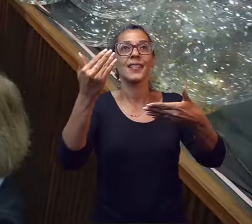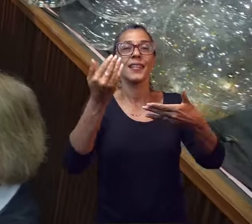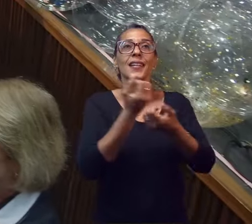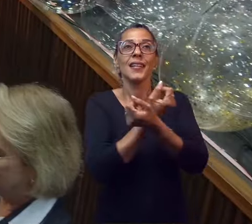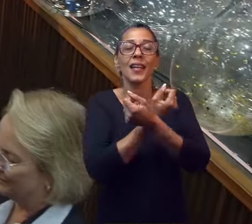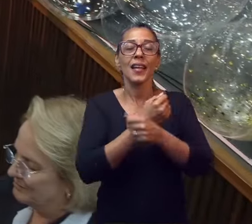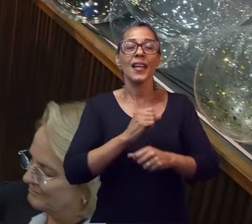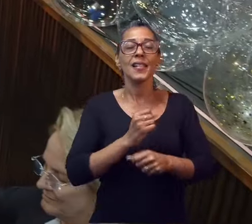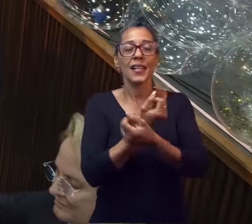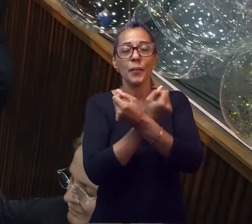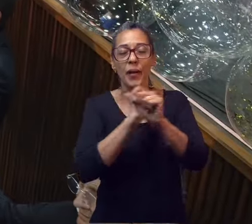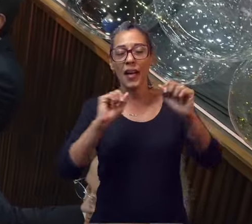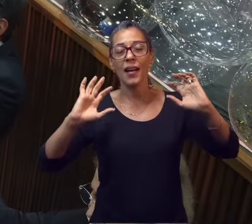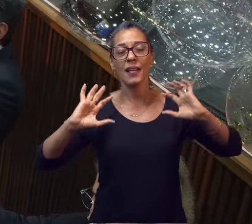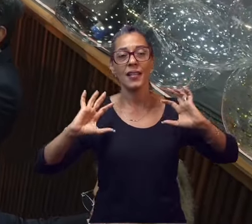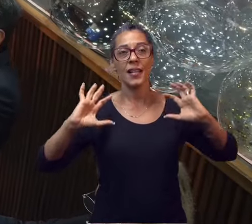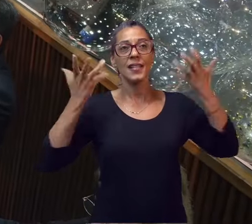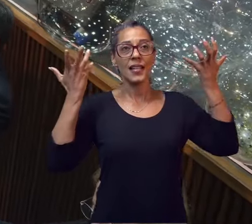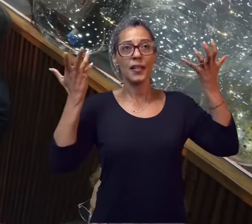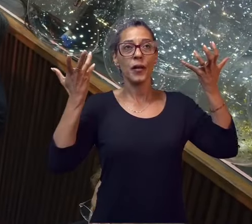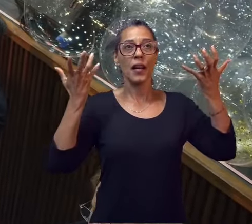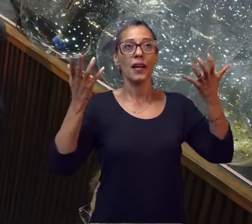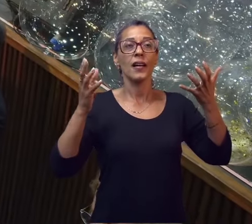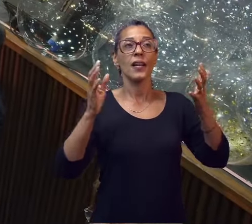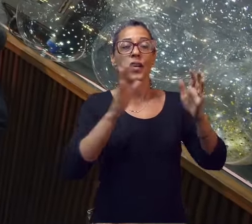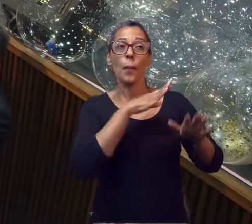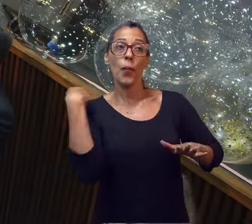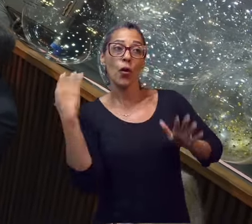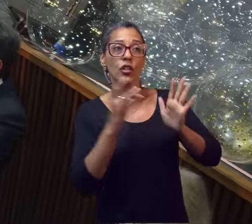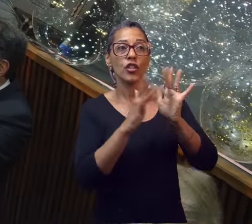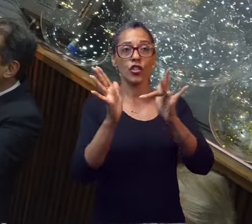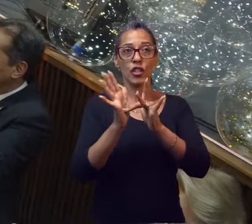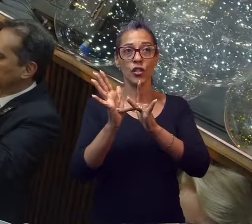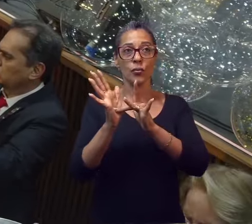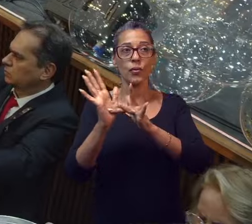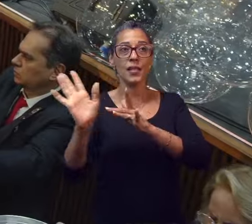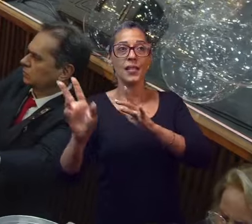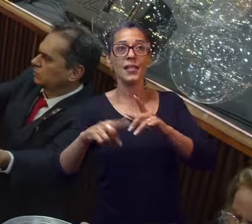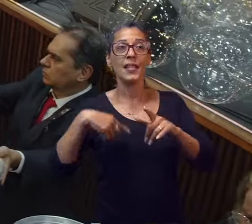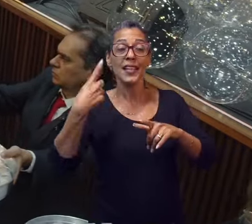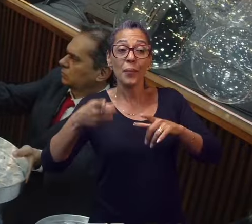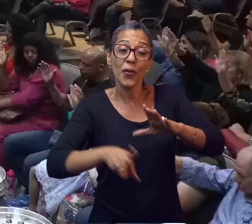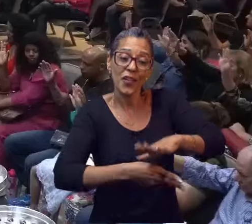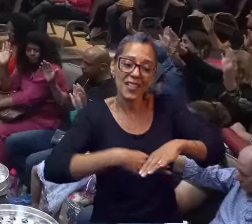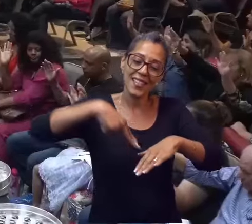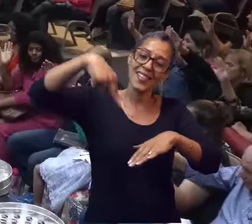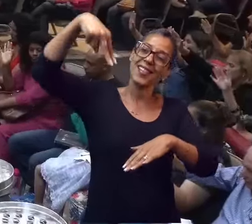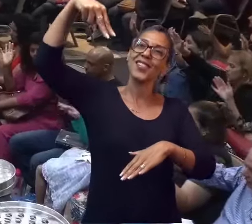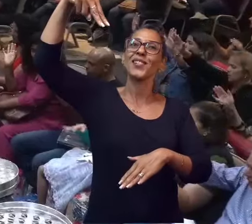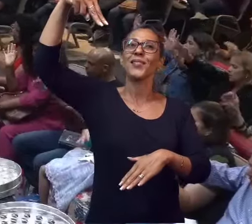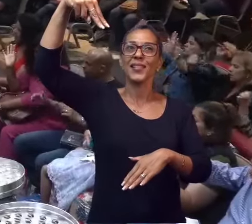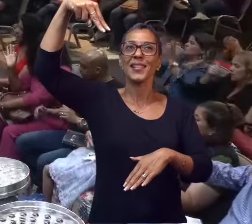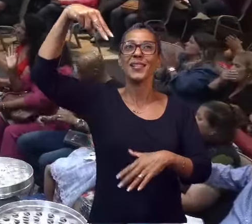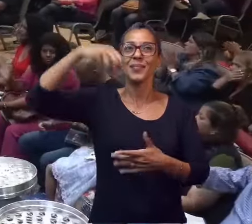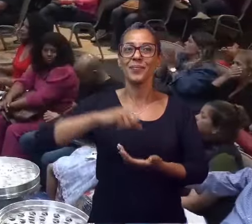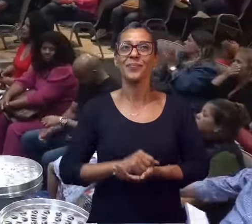e declararmos Que morremos para o mundo e ressuscitamos para o senhor